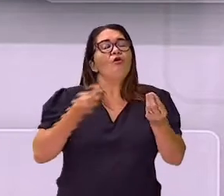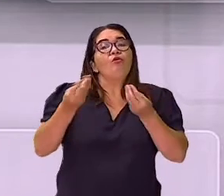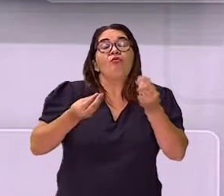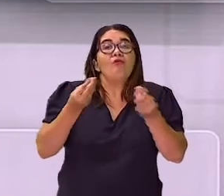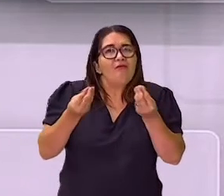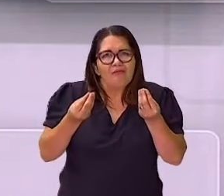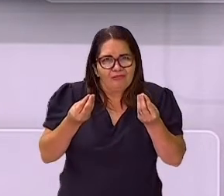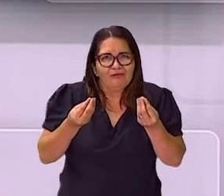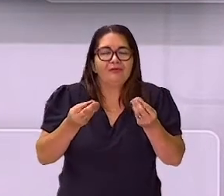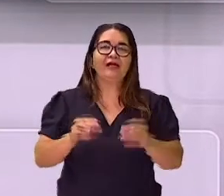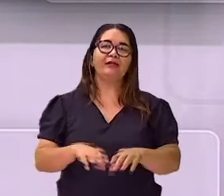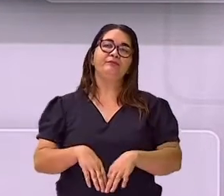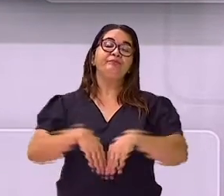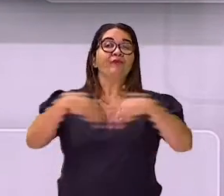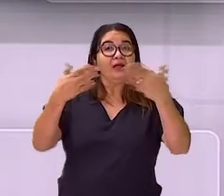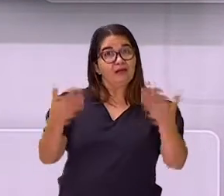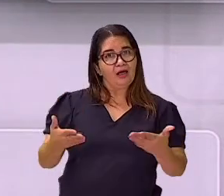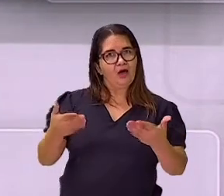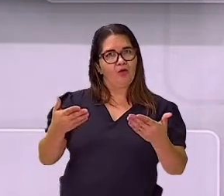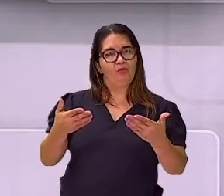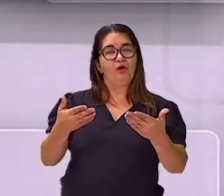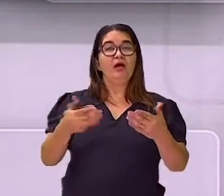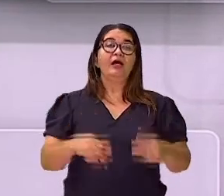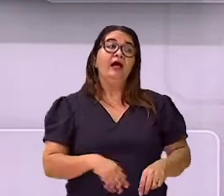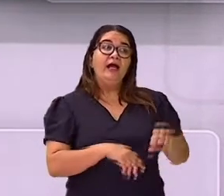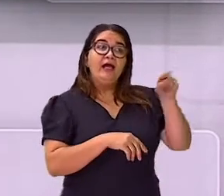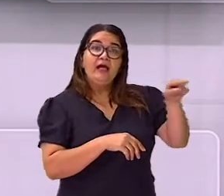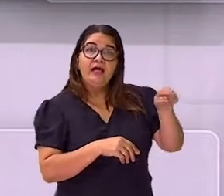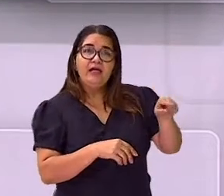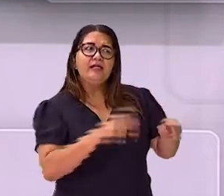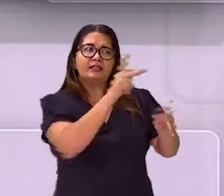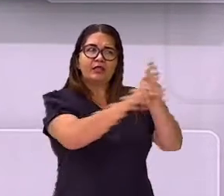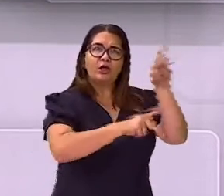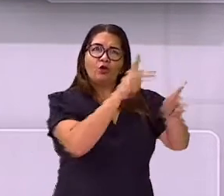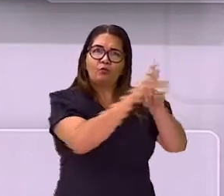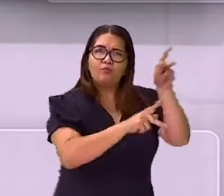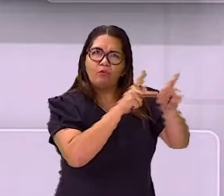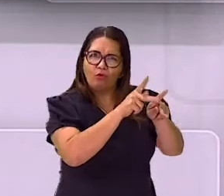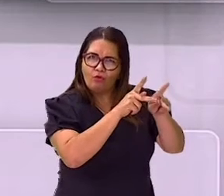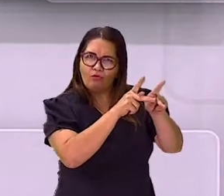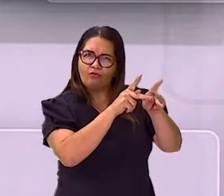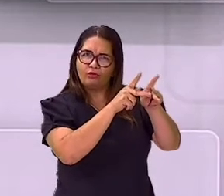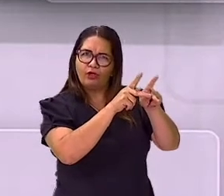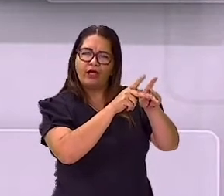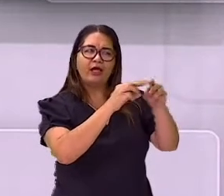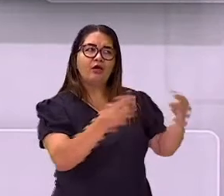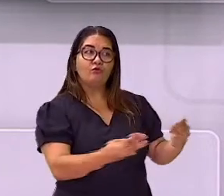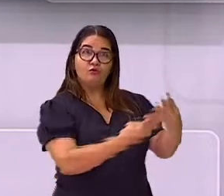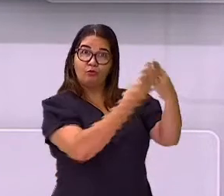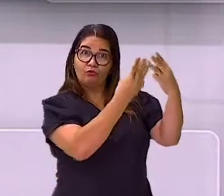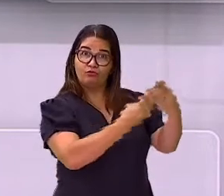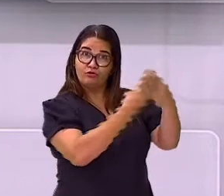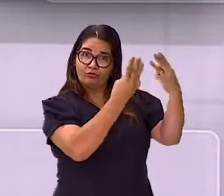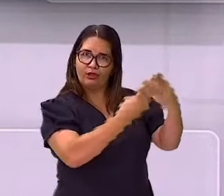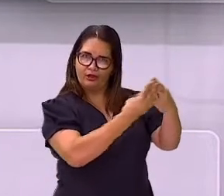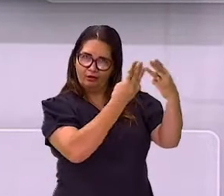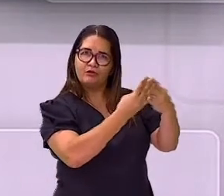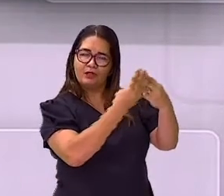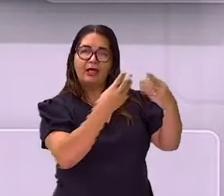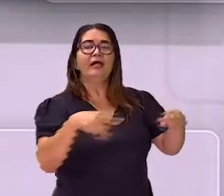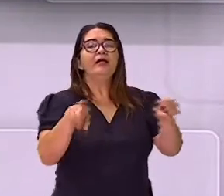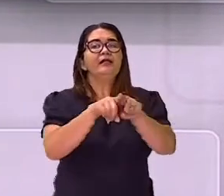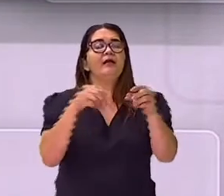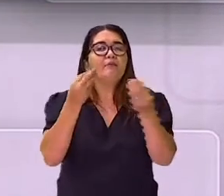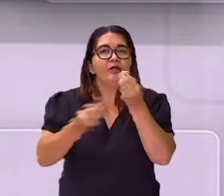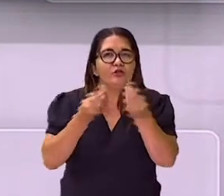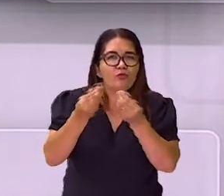permitiu que esse povo, os judeus, eles regressassem à sua terra de origem, a Terra Santa, e